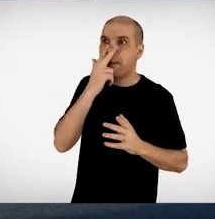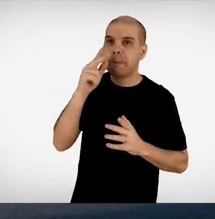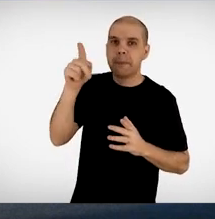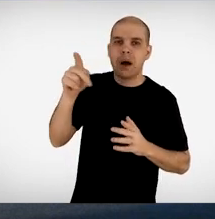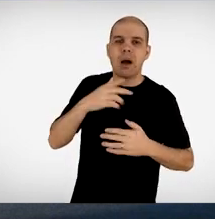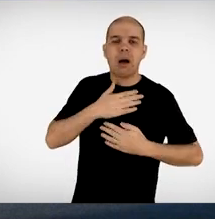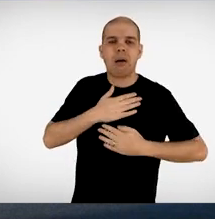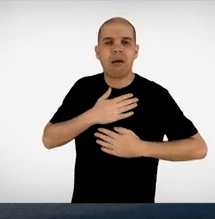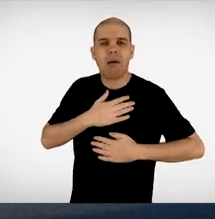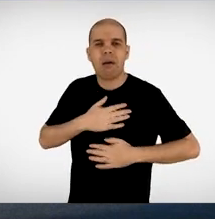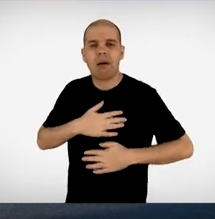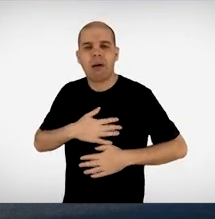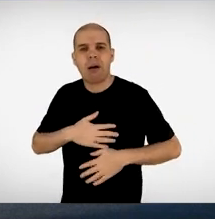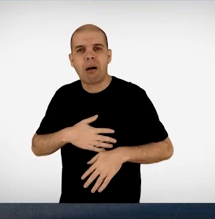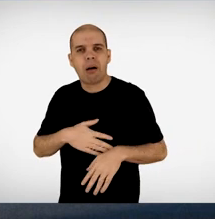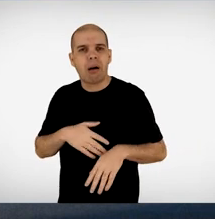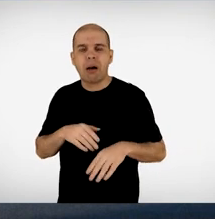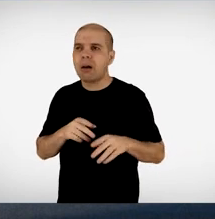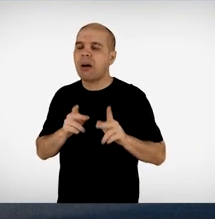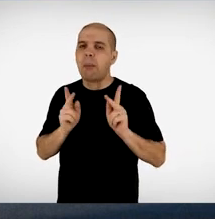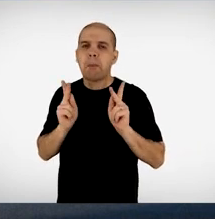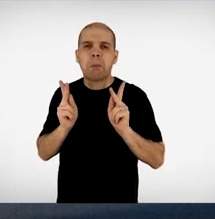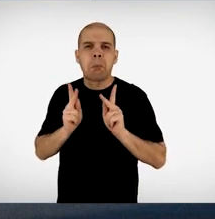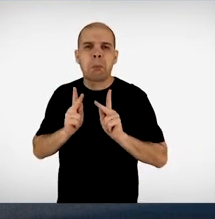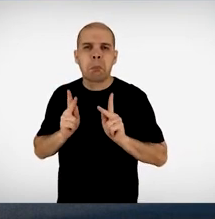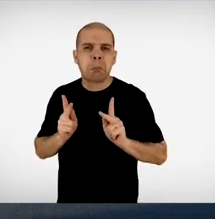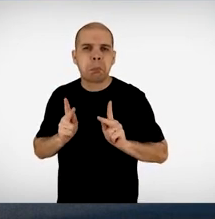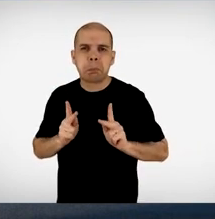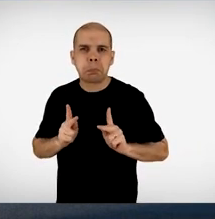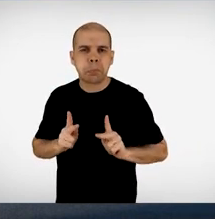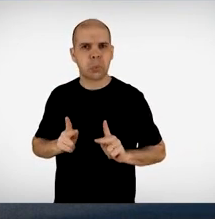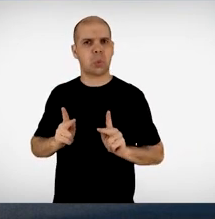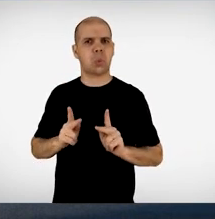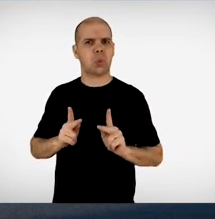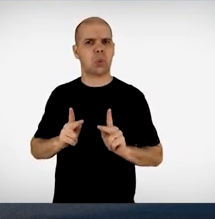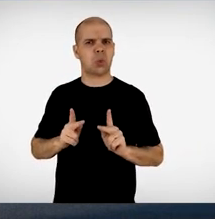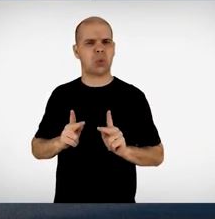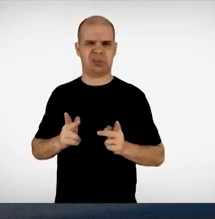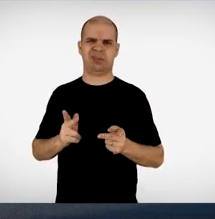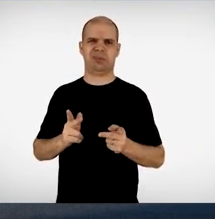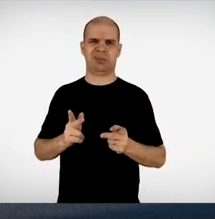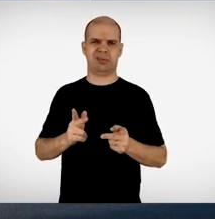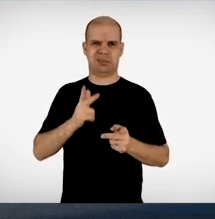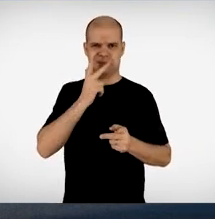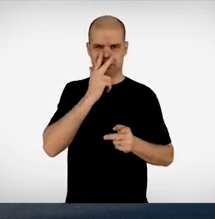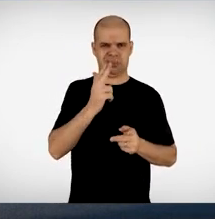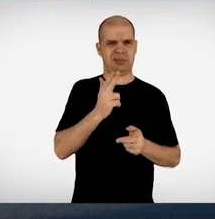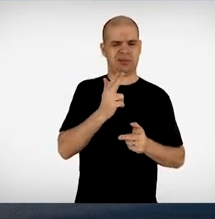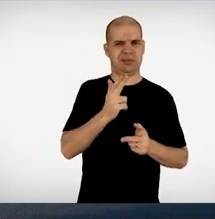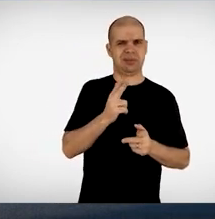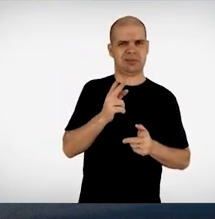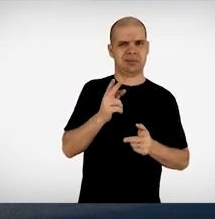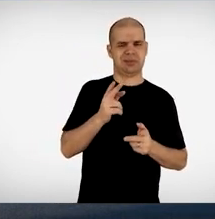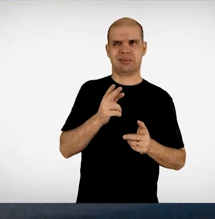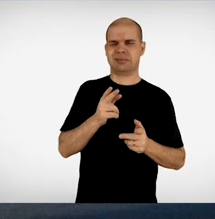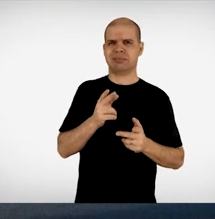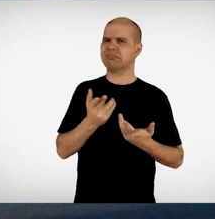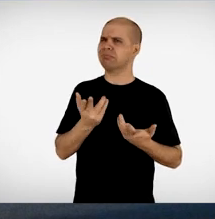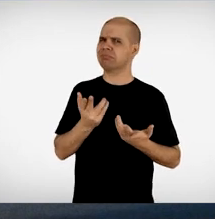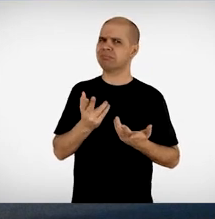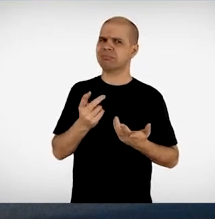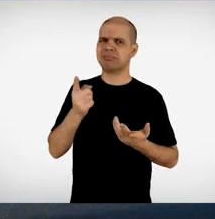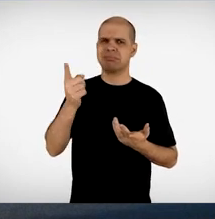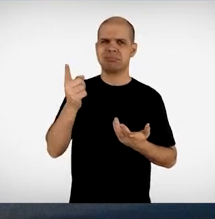perfil talvez um pouco mais passivo, digamos assim, né? Que até na posição com a outra relação, com a mulher que lia